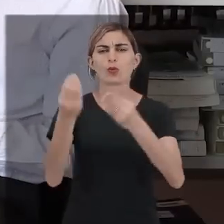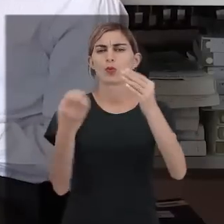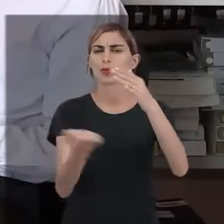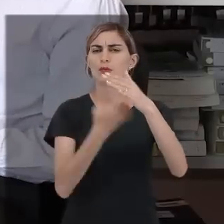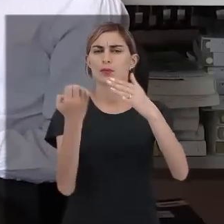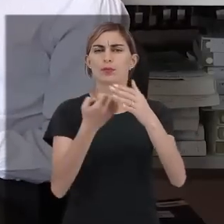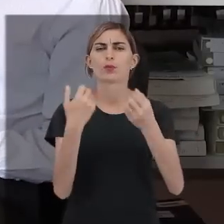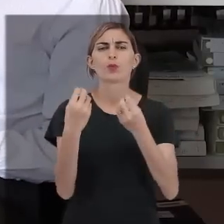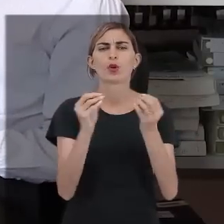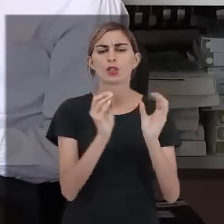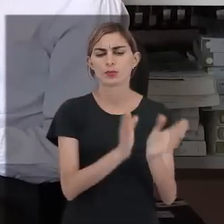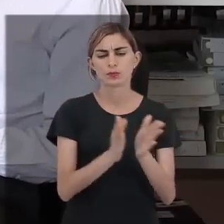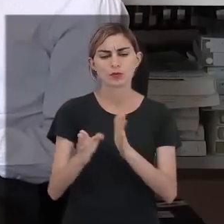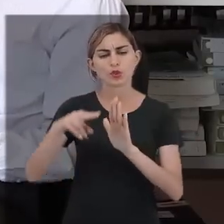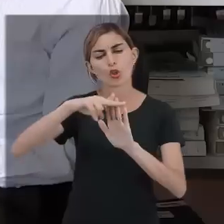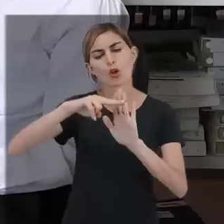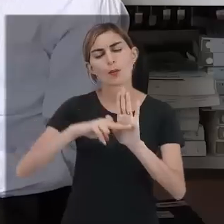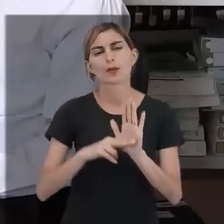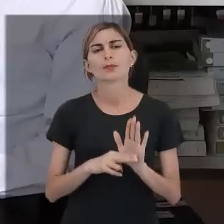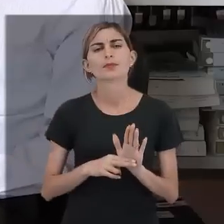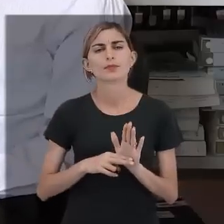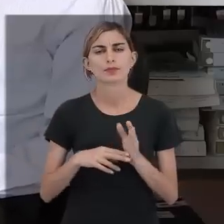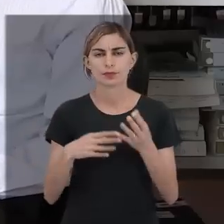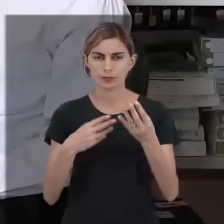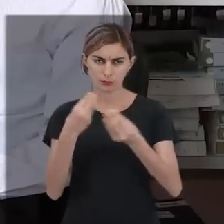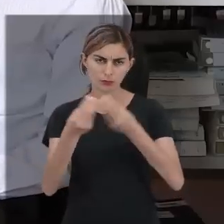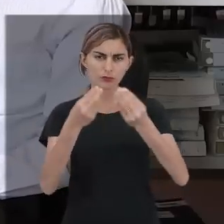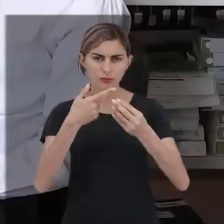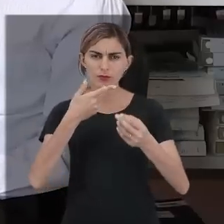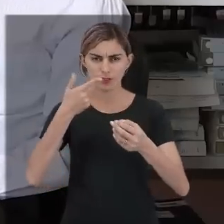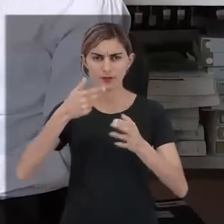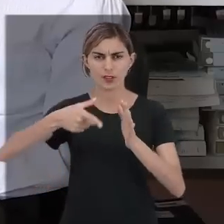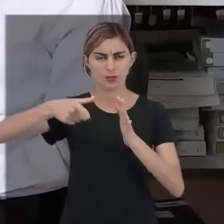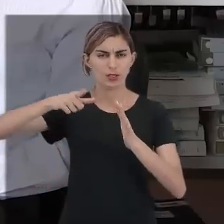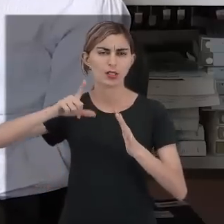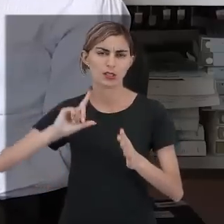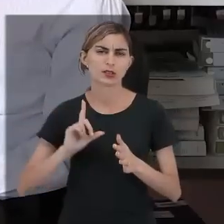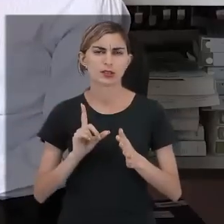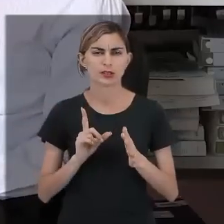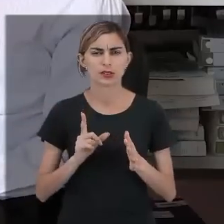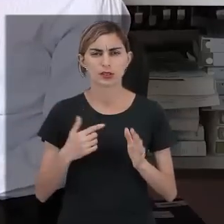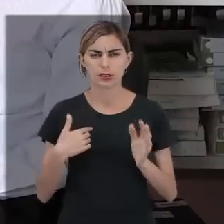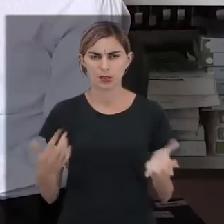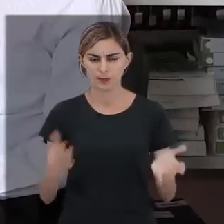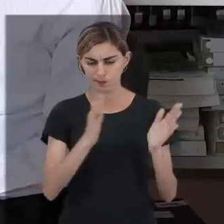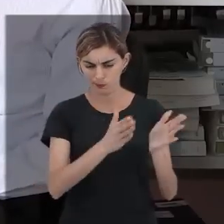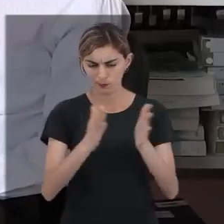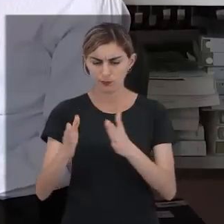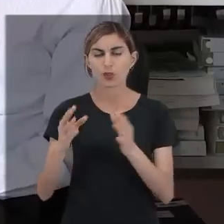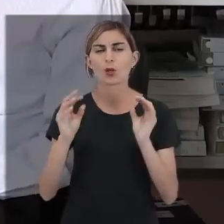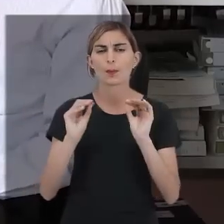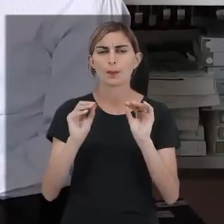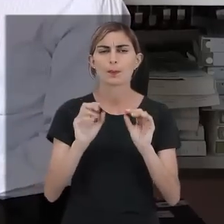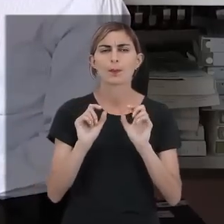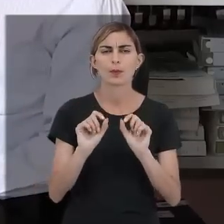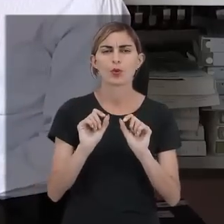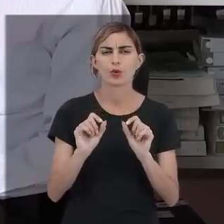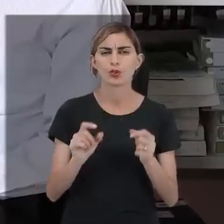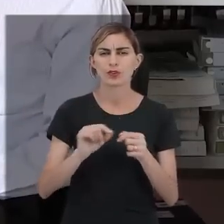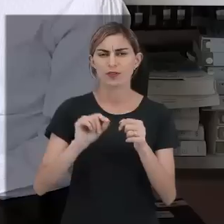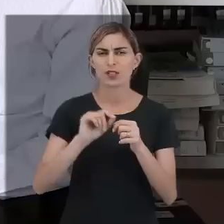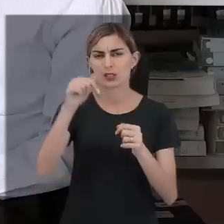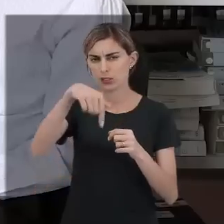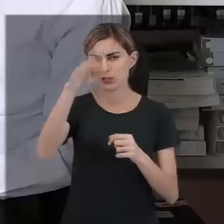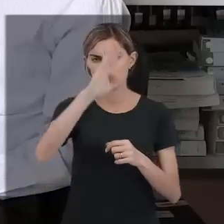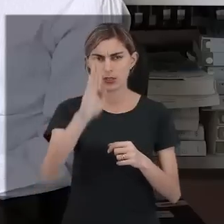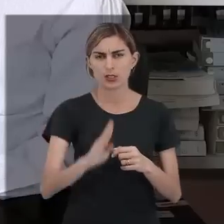pode integrar essas normas? Como nós falamos anteriormente, né, a integração pode ser feita no